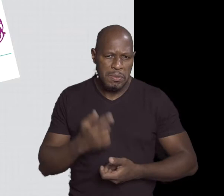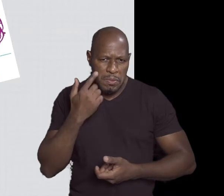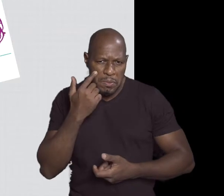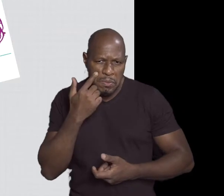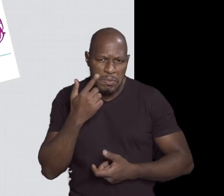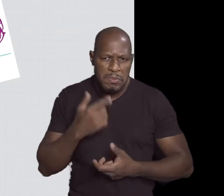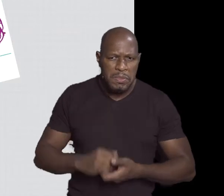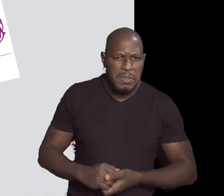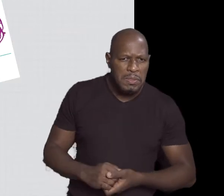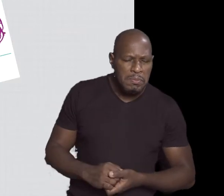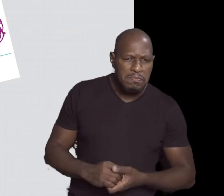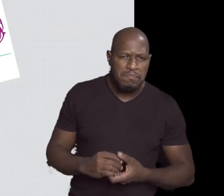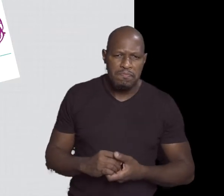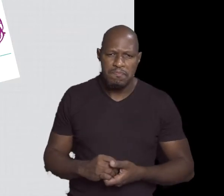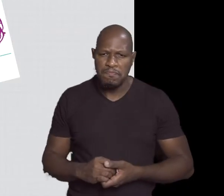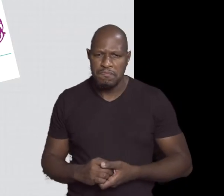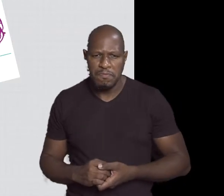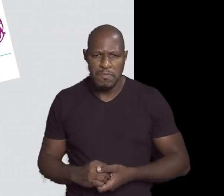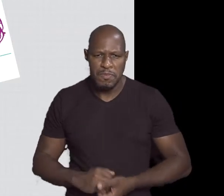dentro.